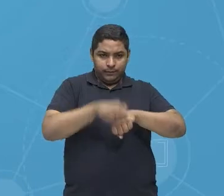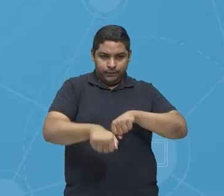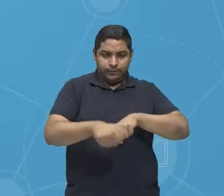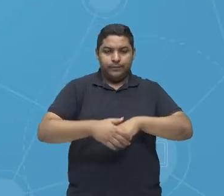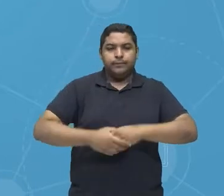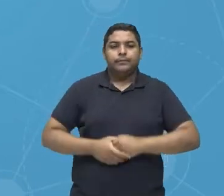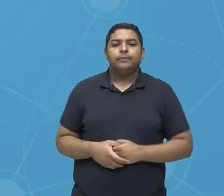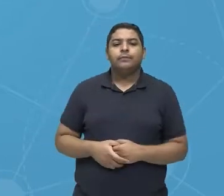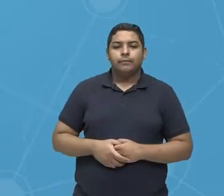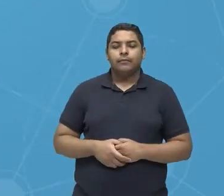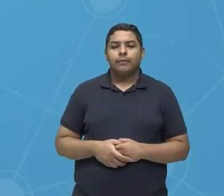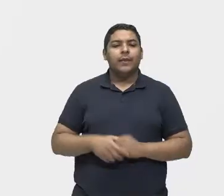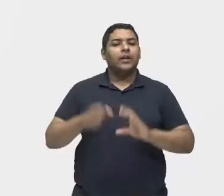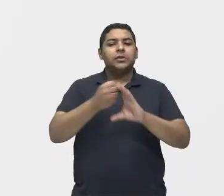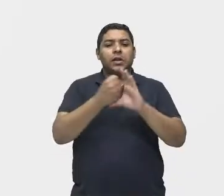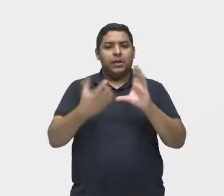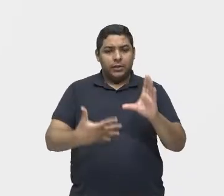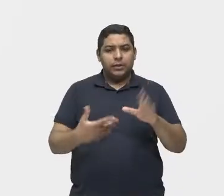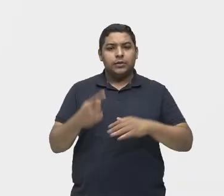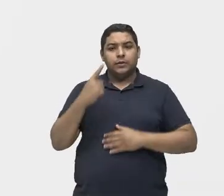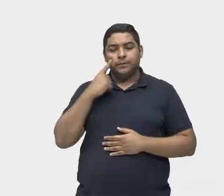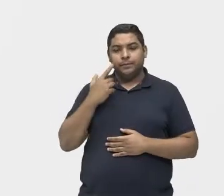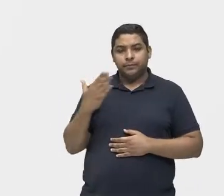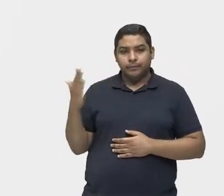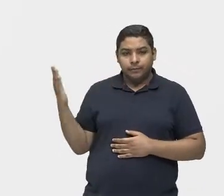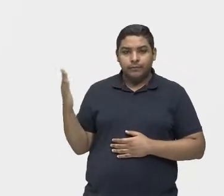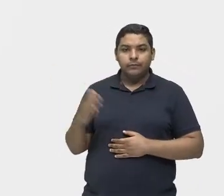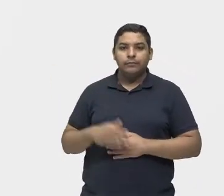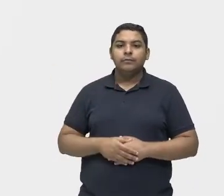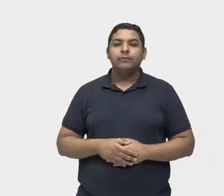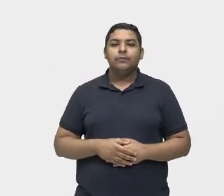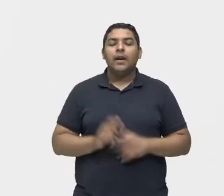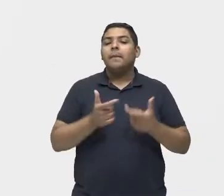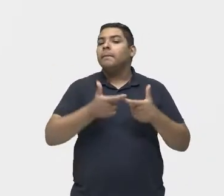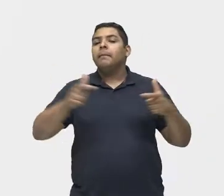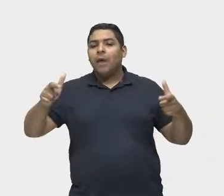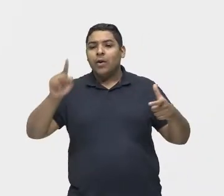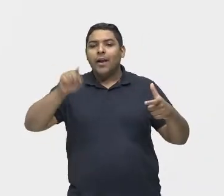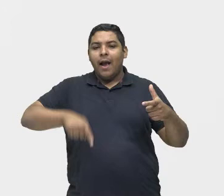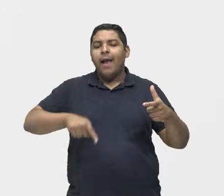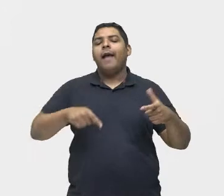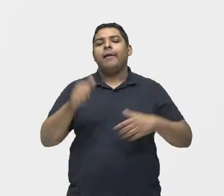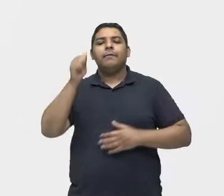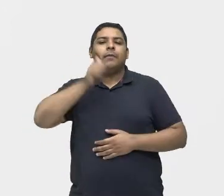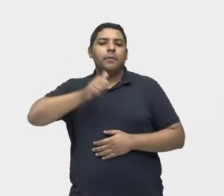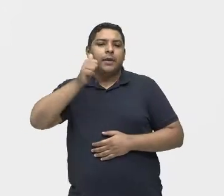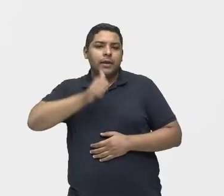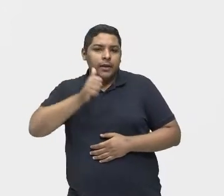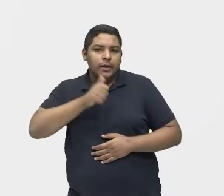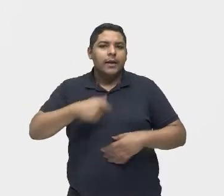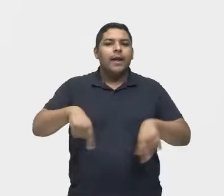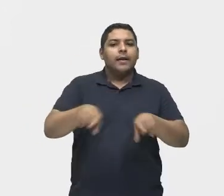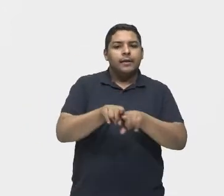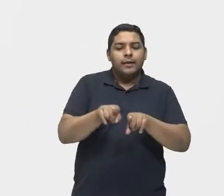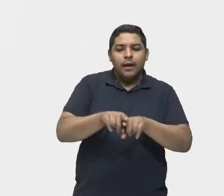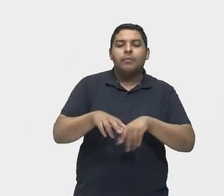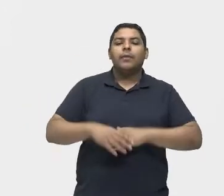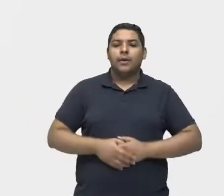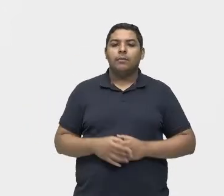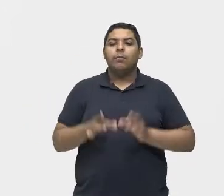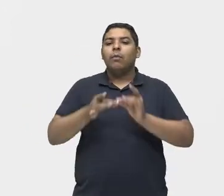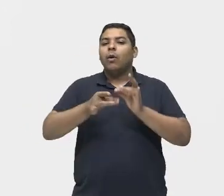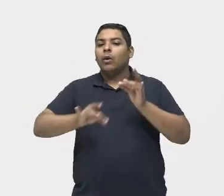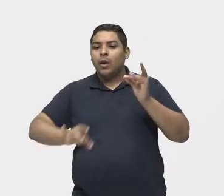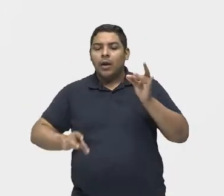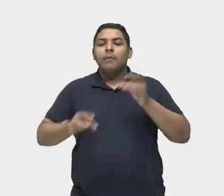dessas características, vamos ver? E aí predominam as figuras femininas com a cabeça sugerindo, como